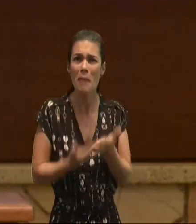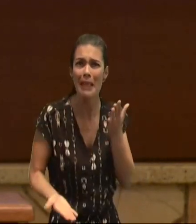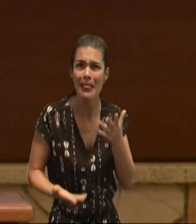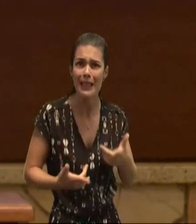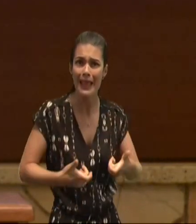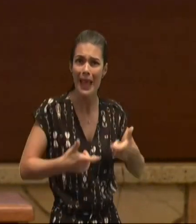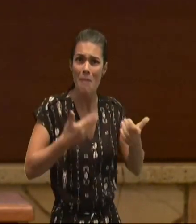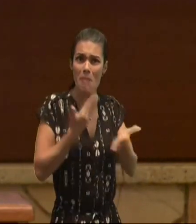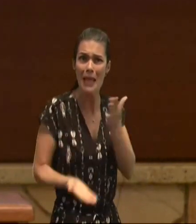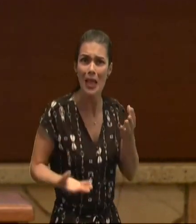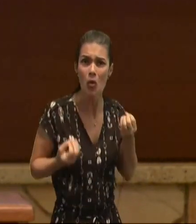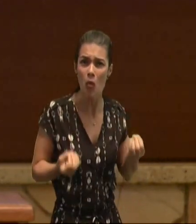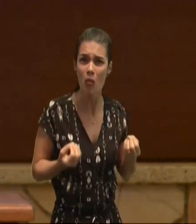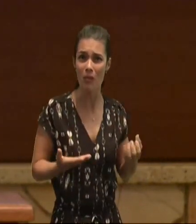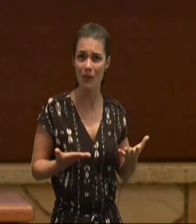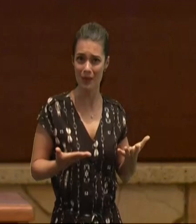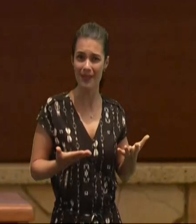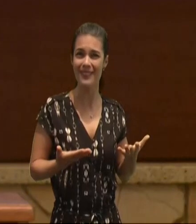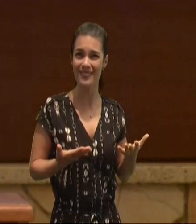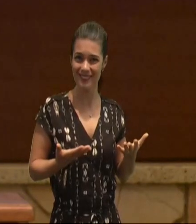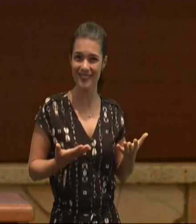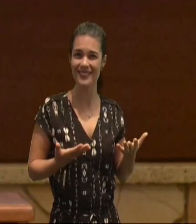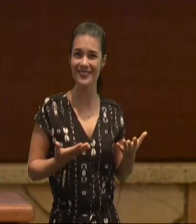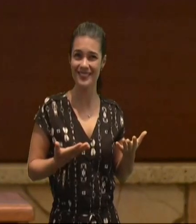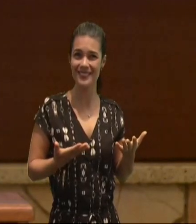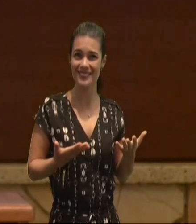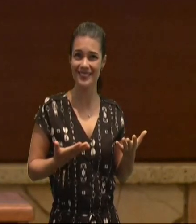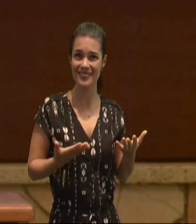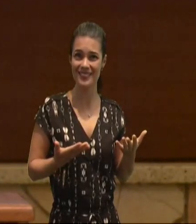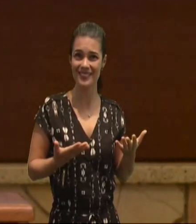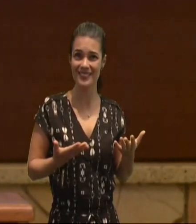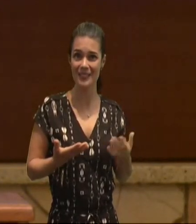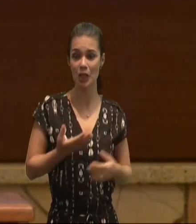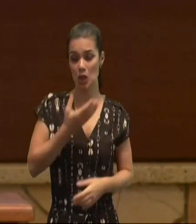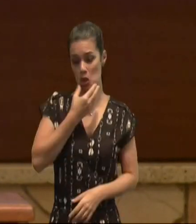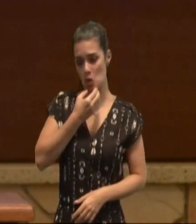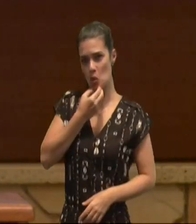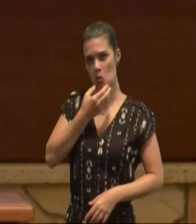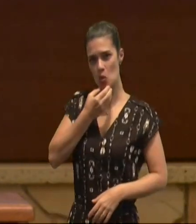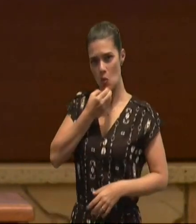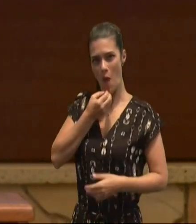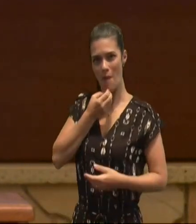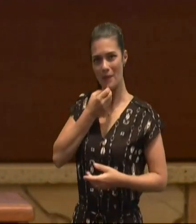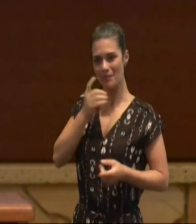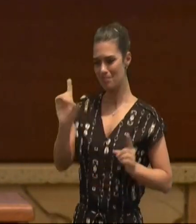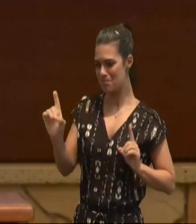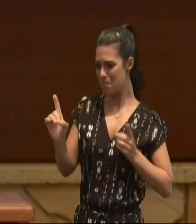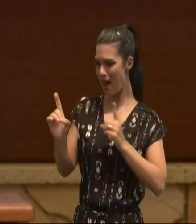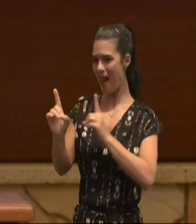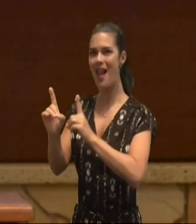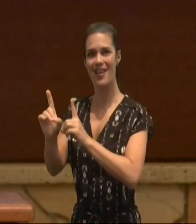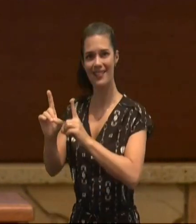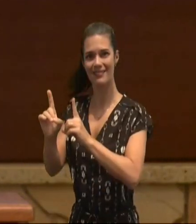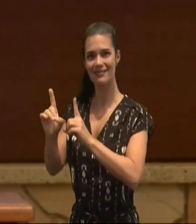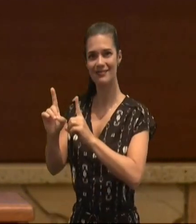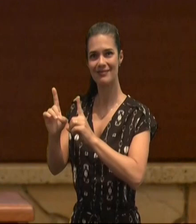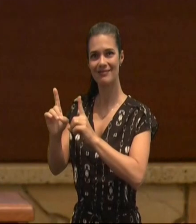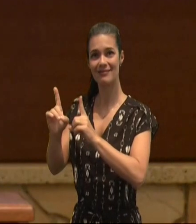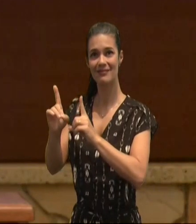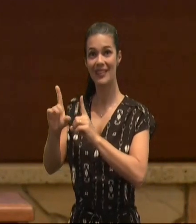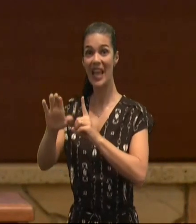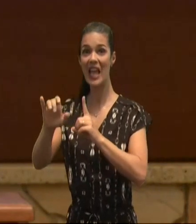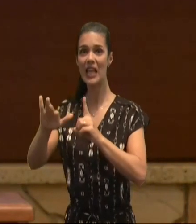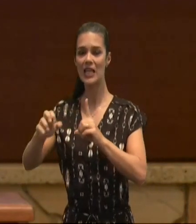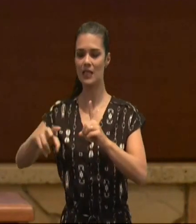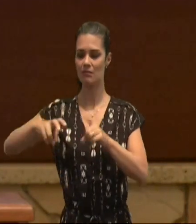E aquele homem então vem avisar. Ele chega diante de Eli, o sacerdote, encontra Eli assentado numa cadeira.